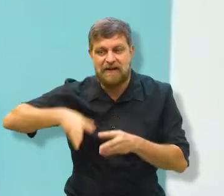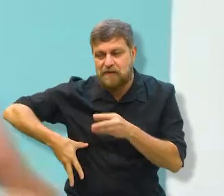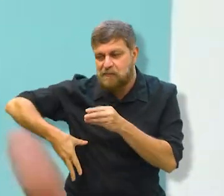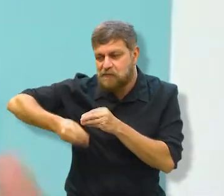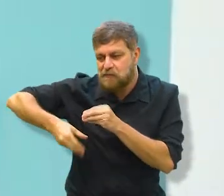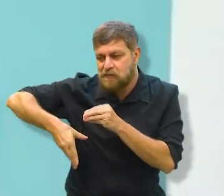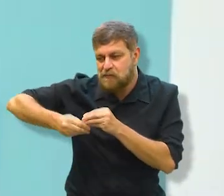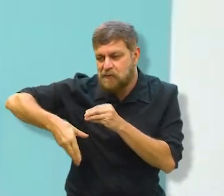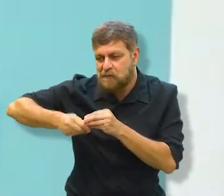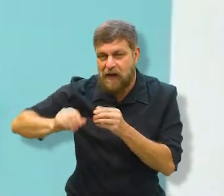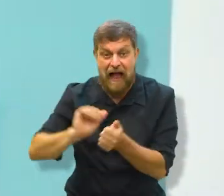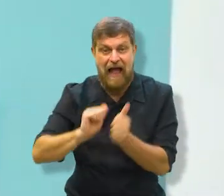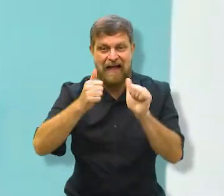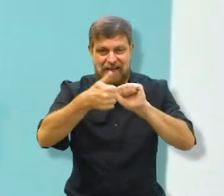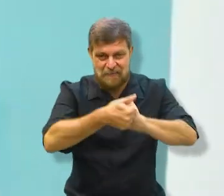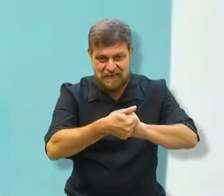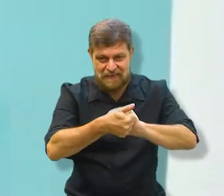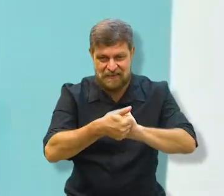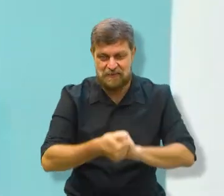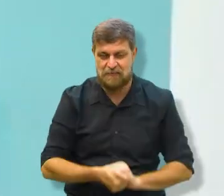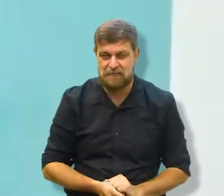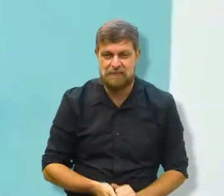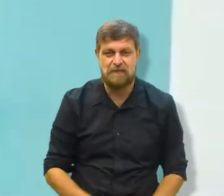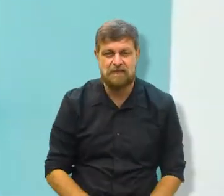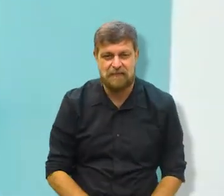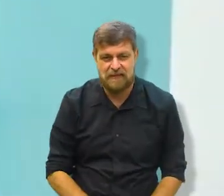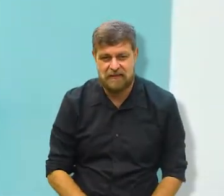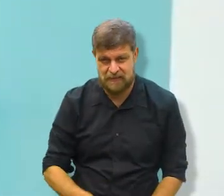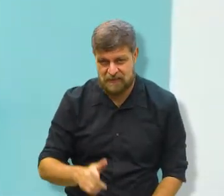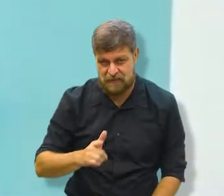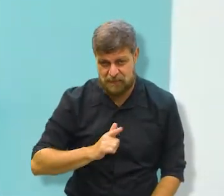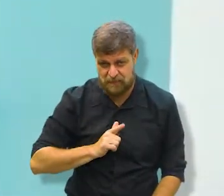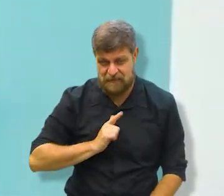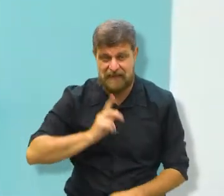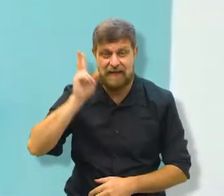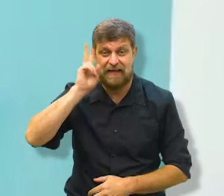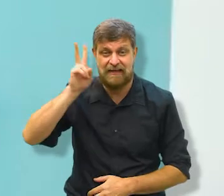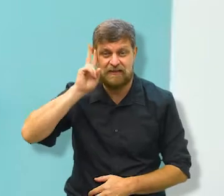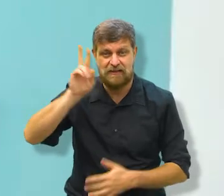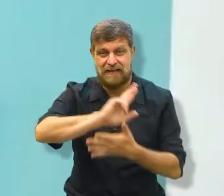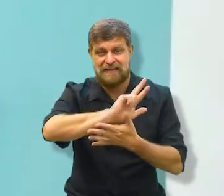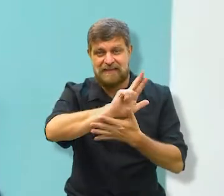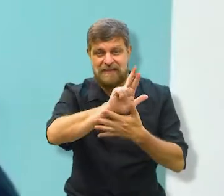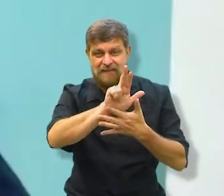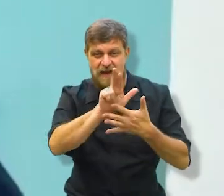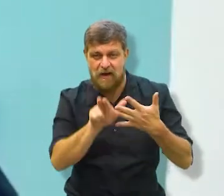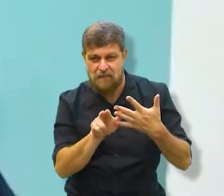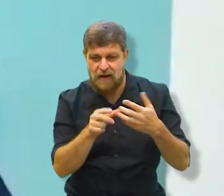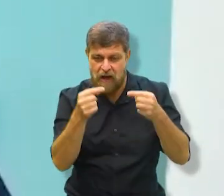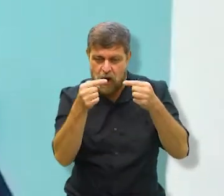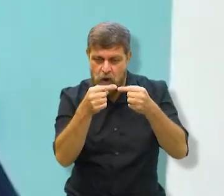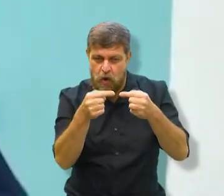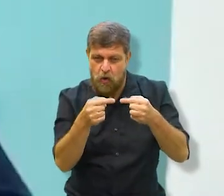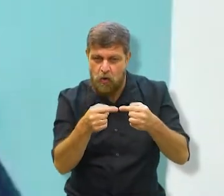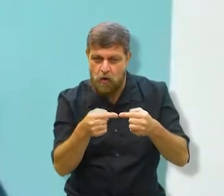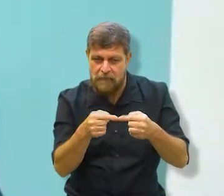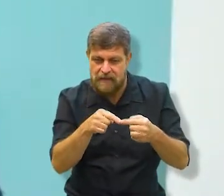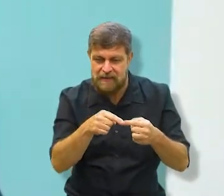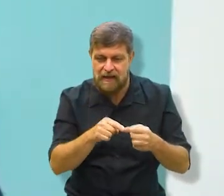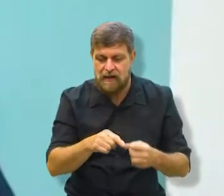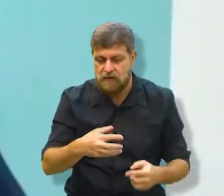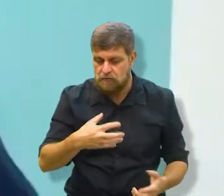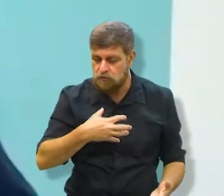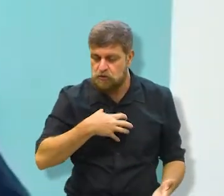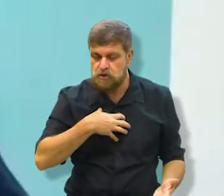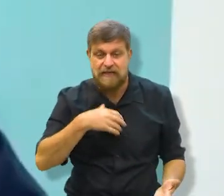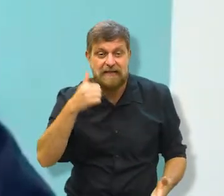né, adaptando. Então, a gente olha que tem legal. muitas histórias que têm a ver com esse feminino no